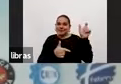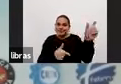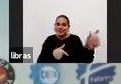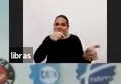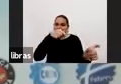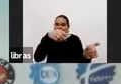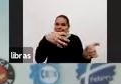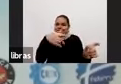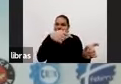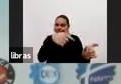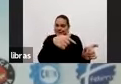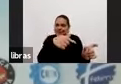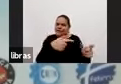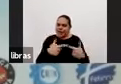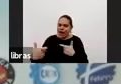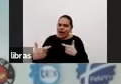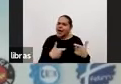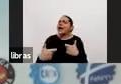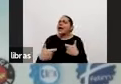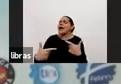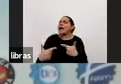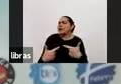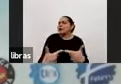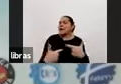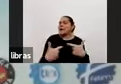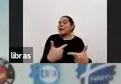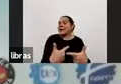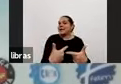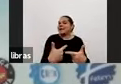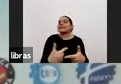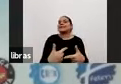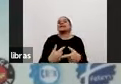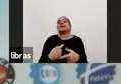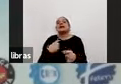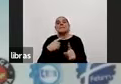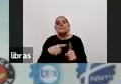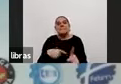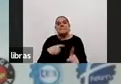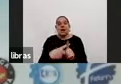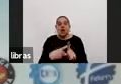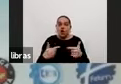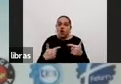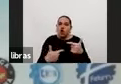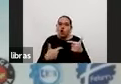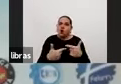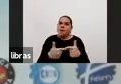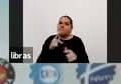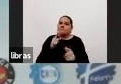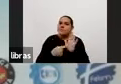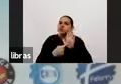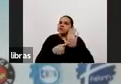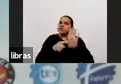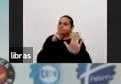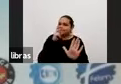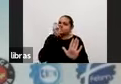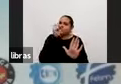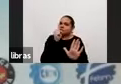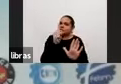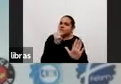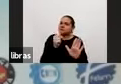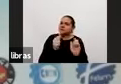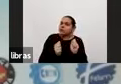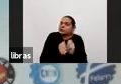que além de passar por esse movimento maravilhoso, mostrando garra e determinação, eles agora